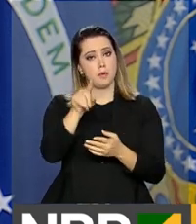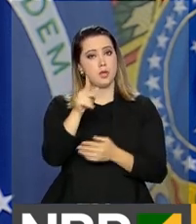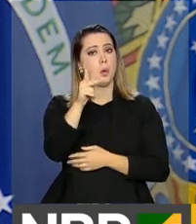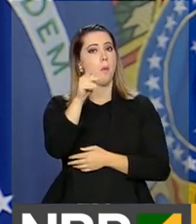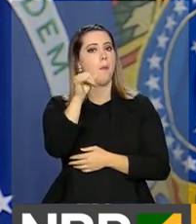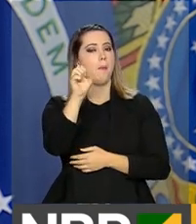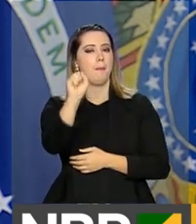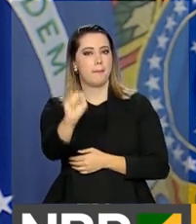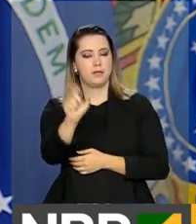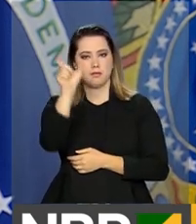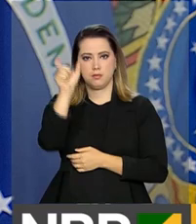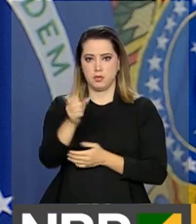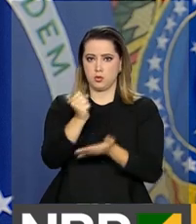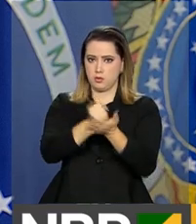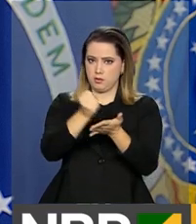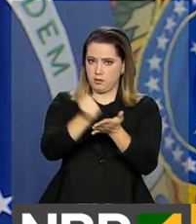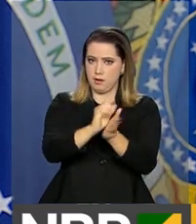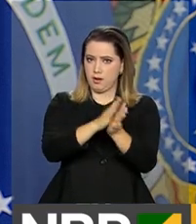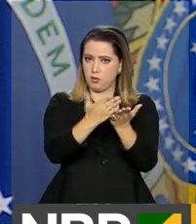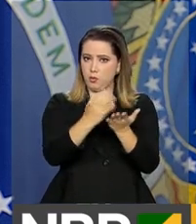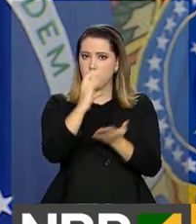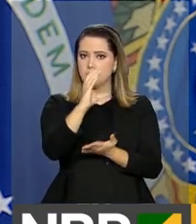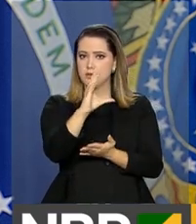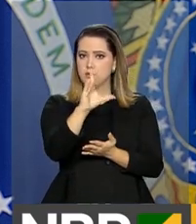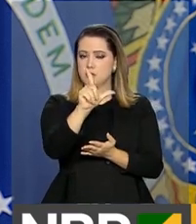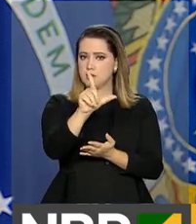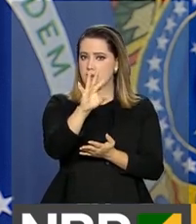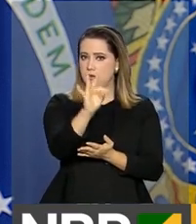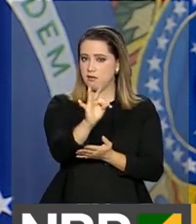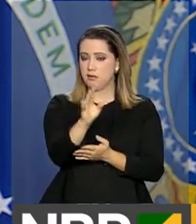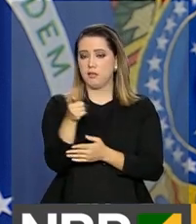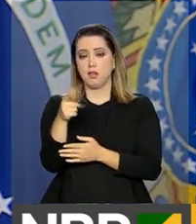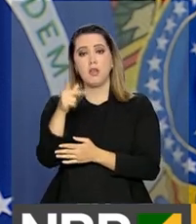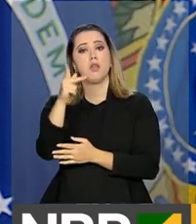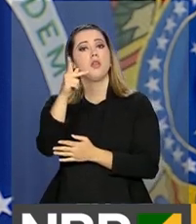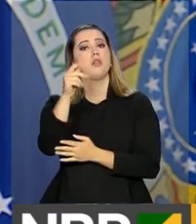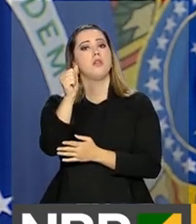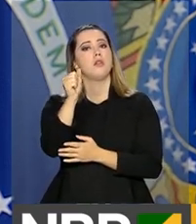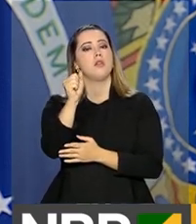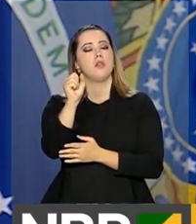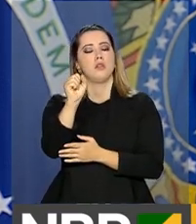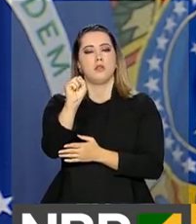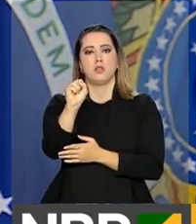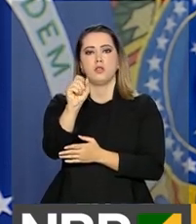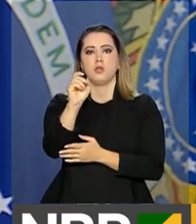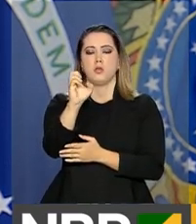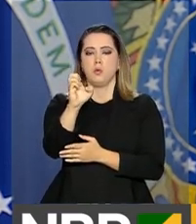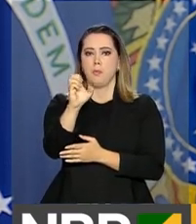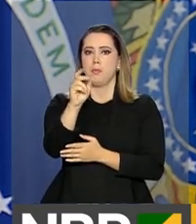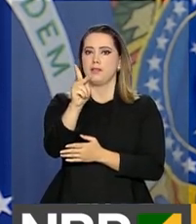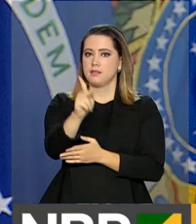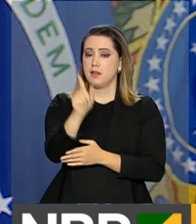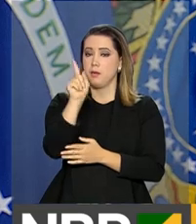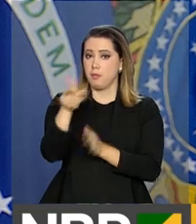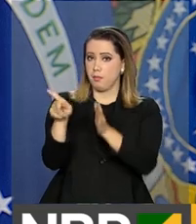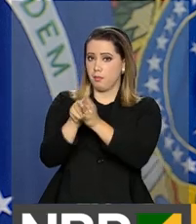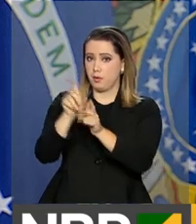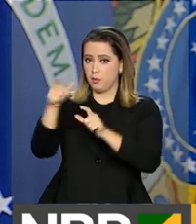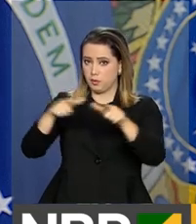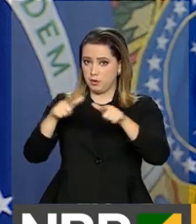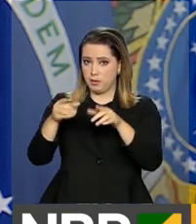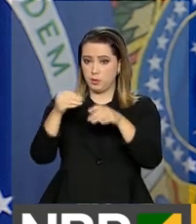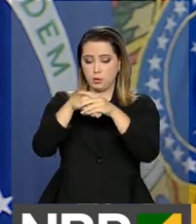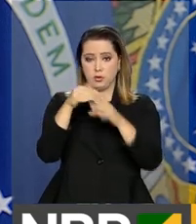aos trabalhadores da iniciativa privada eo pasep da serviço público e nós estimamos